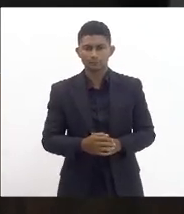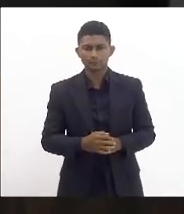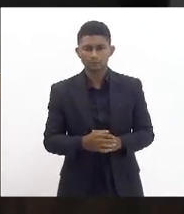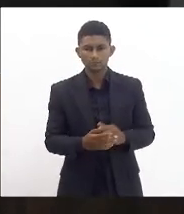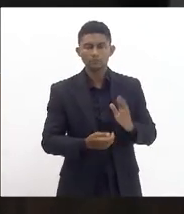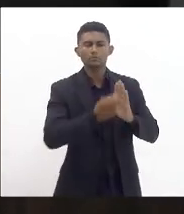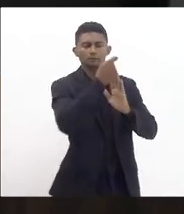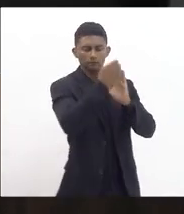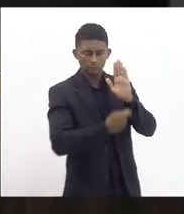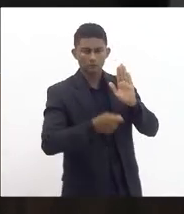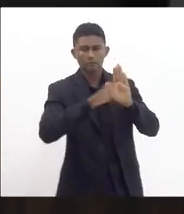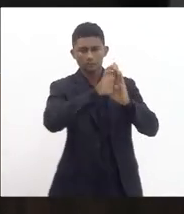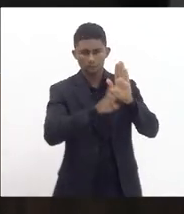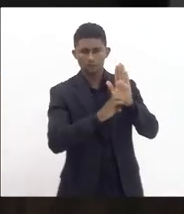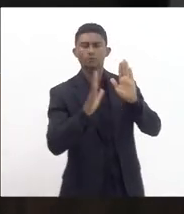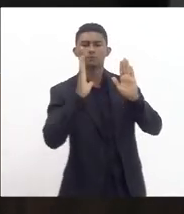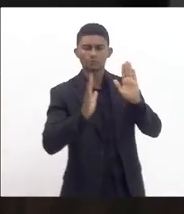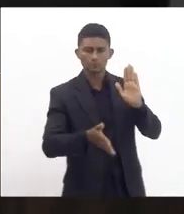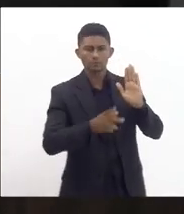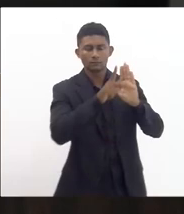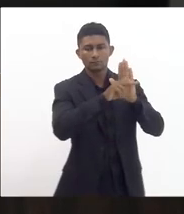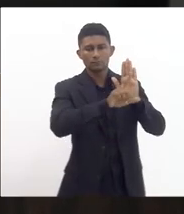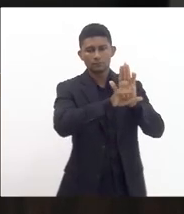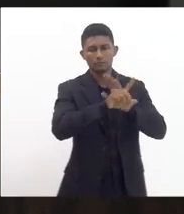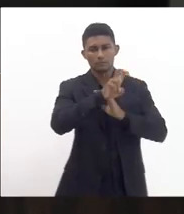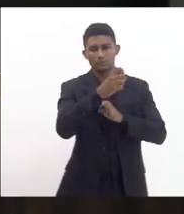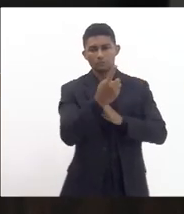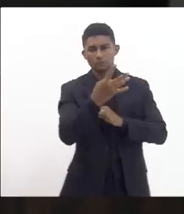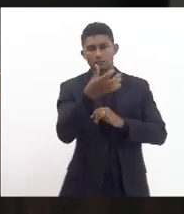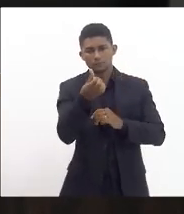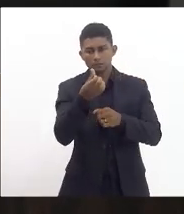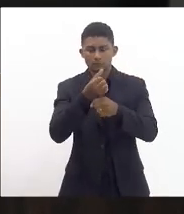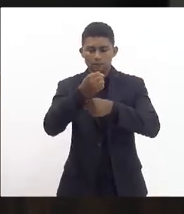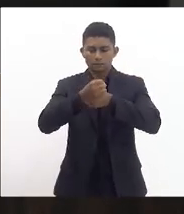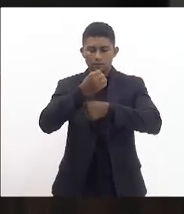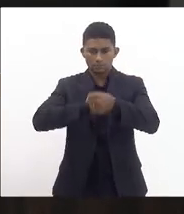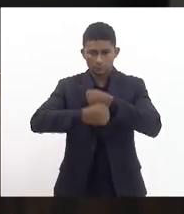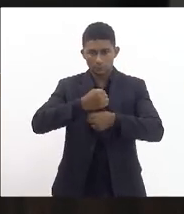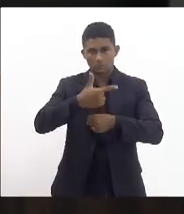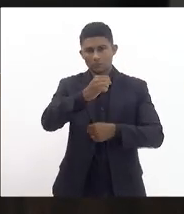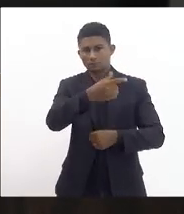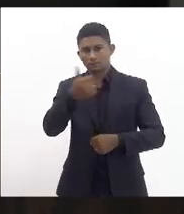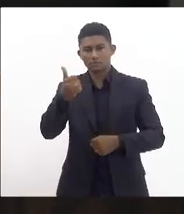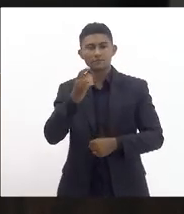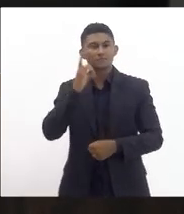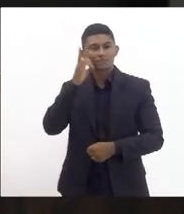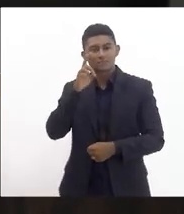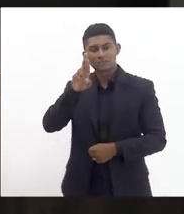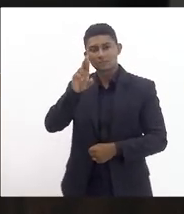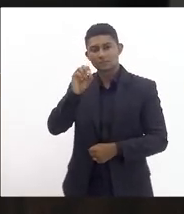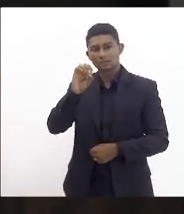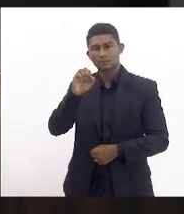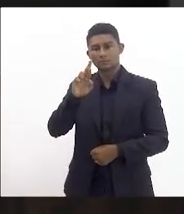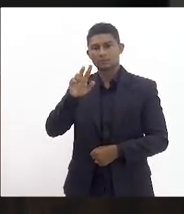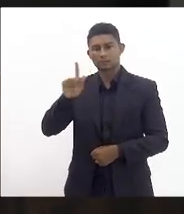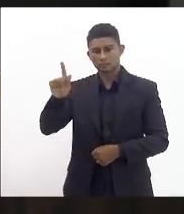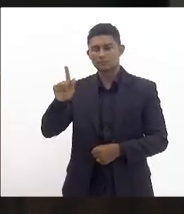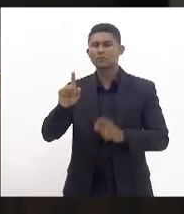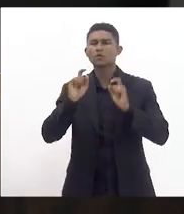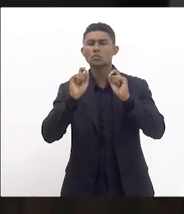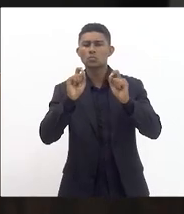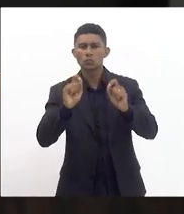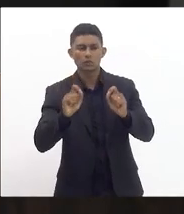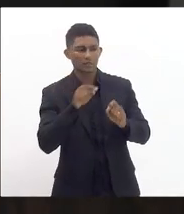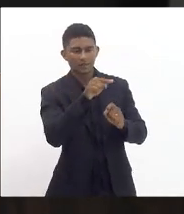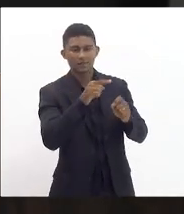redação do vencido assim emendado. Projeto de lei 5146-A de 21, de autoria do deputado Rosenberg Reis, que reconhece o eixo viário denominado